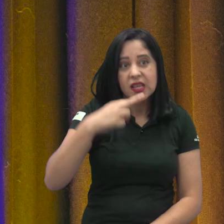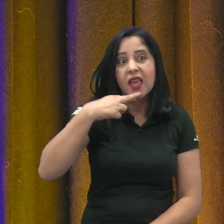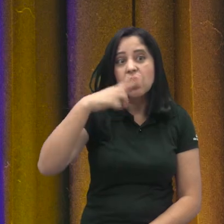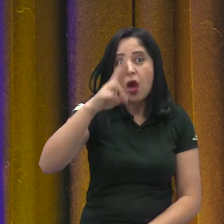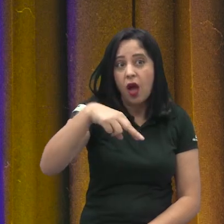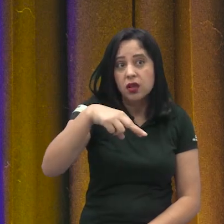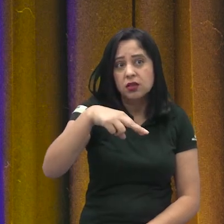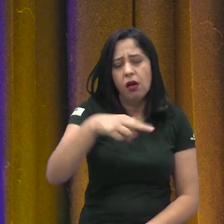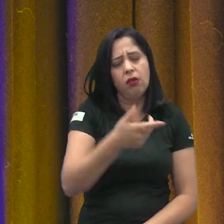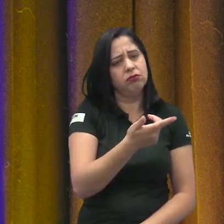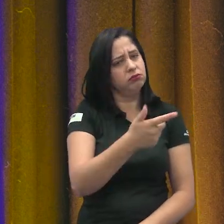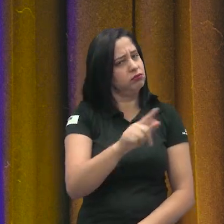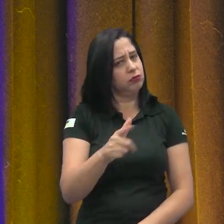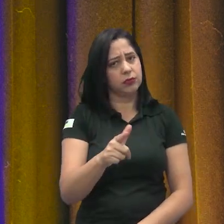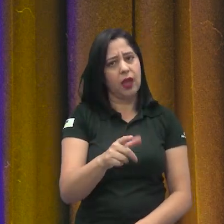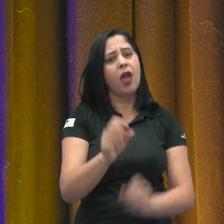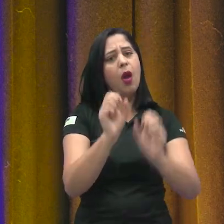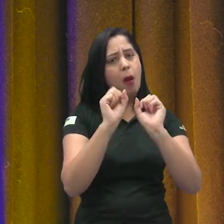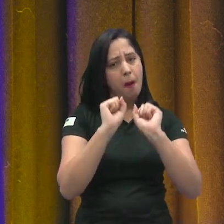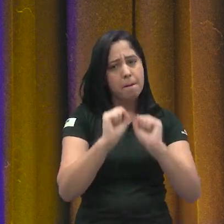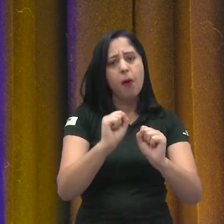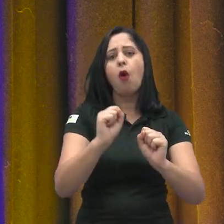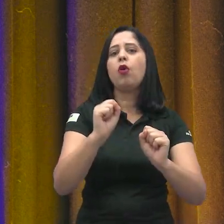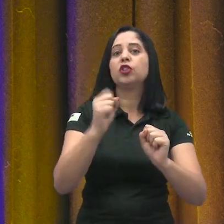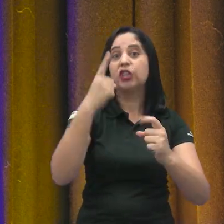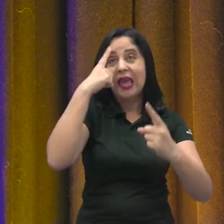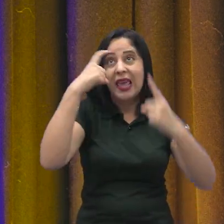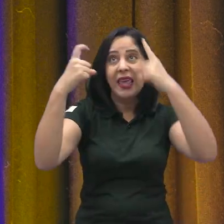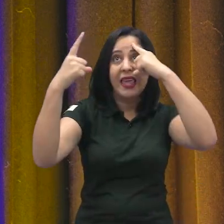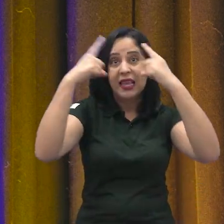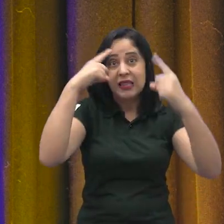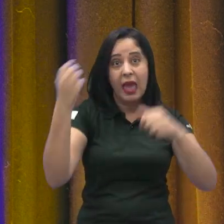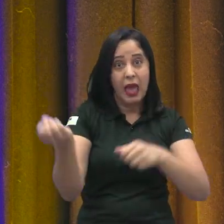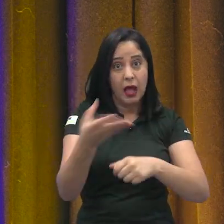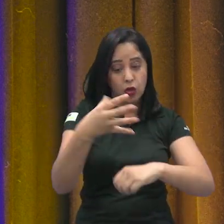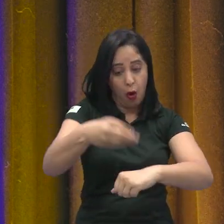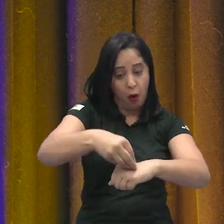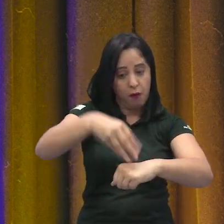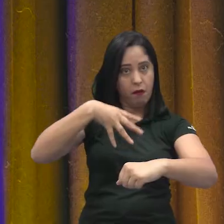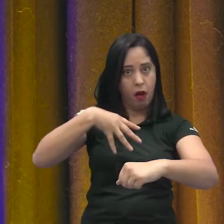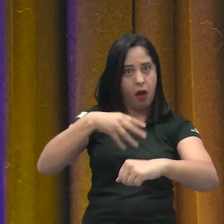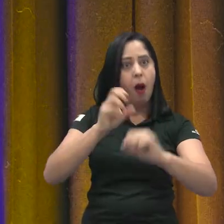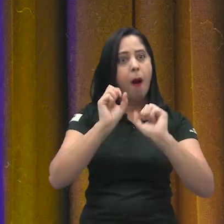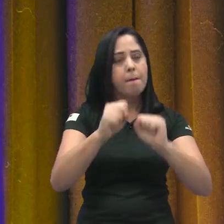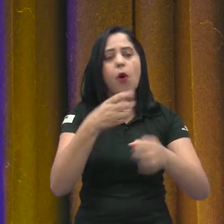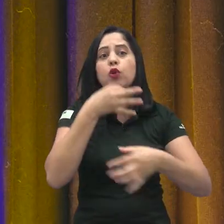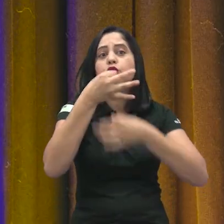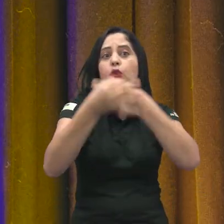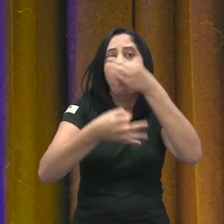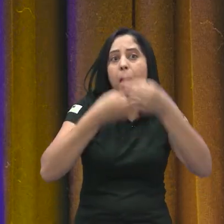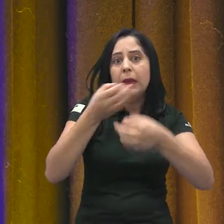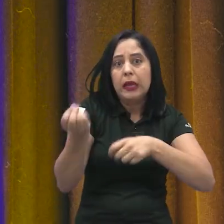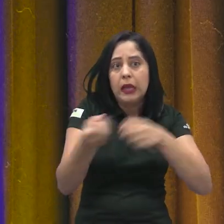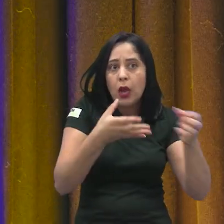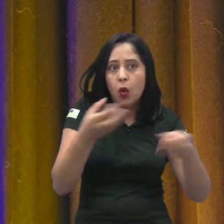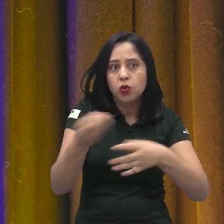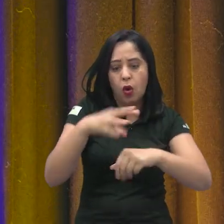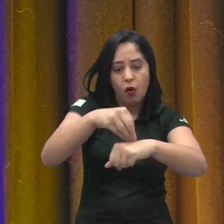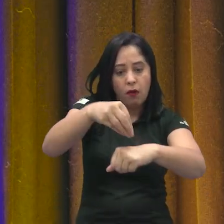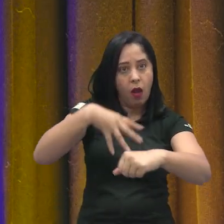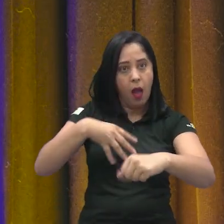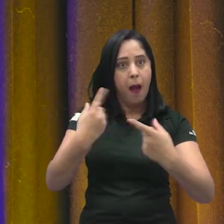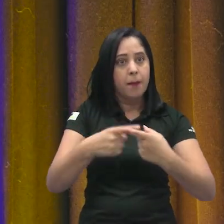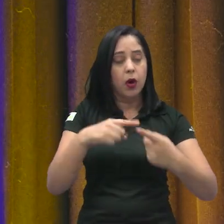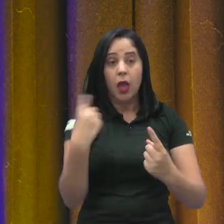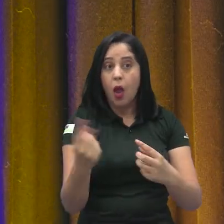a gente sempre está aberto para novas ideias e coisas que podem vir da parte delas para que a gente possa crescer e evoluir. Então, elas